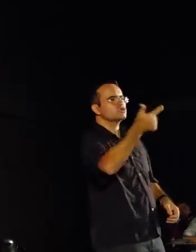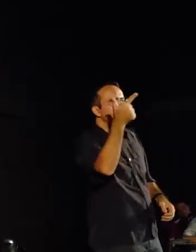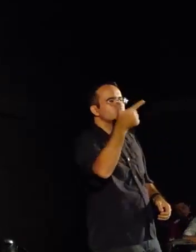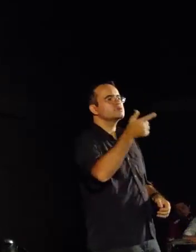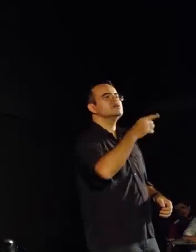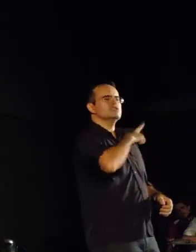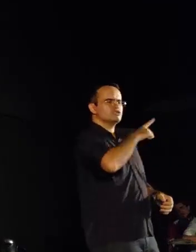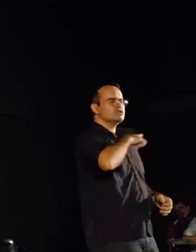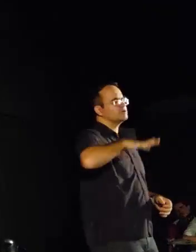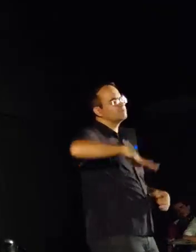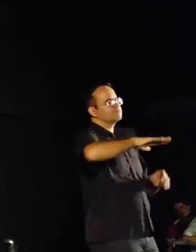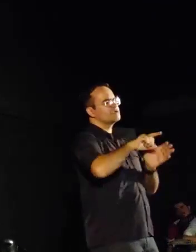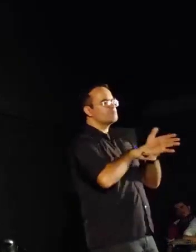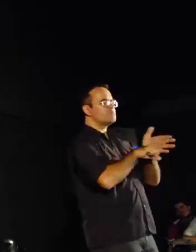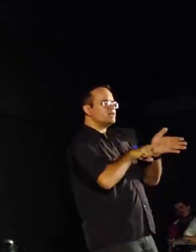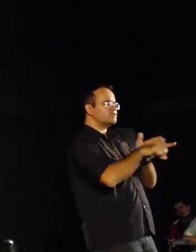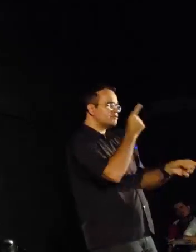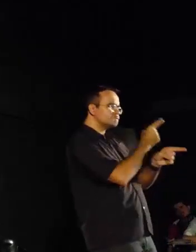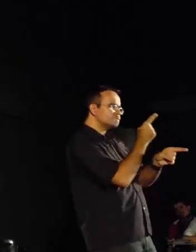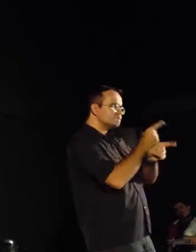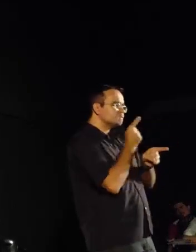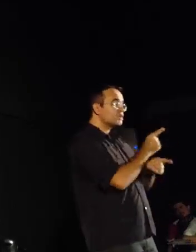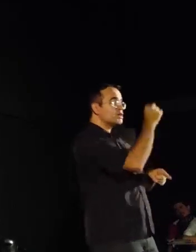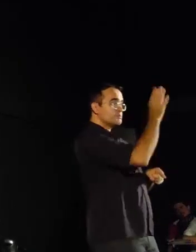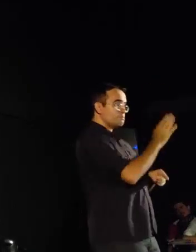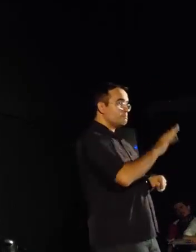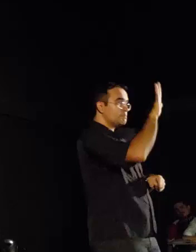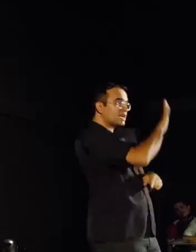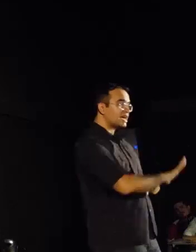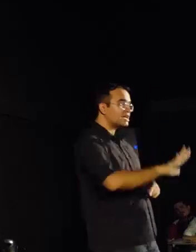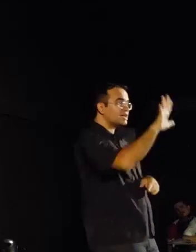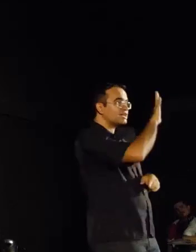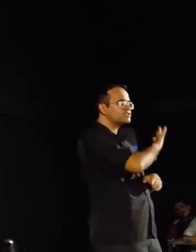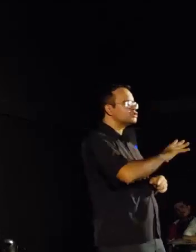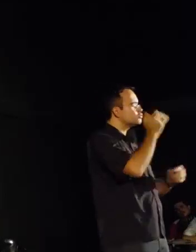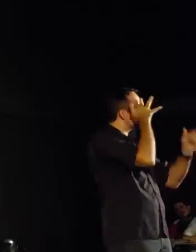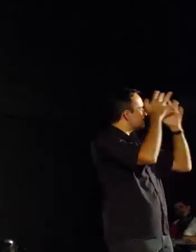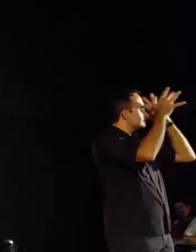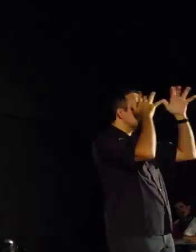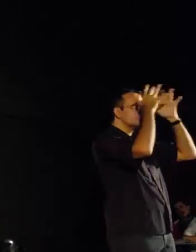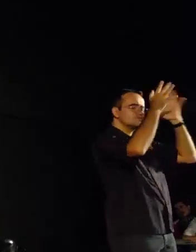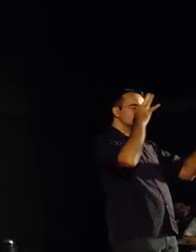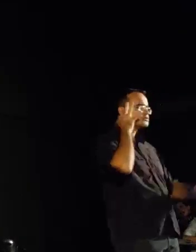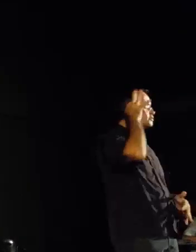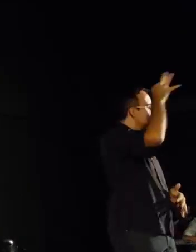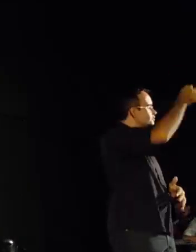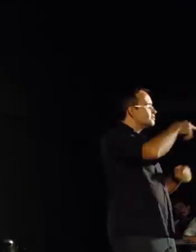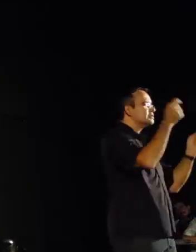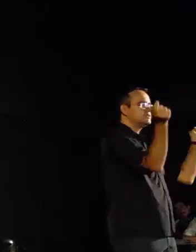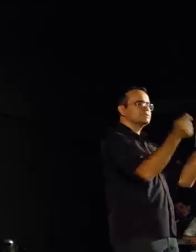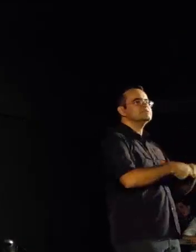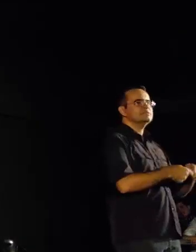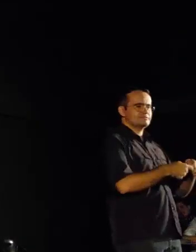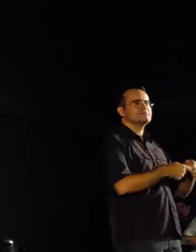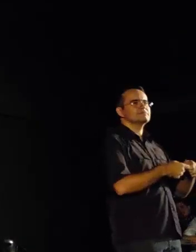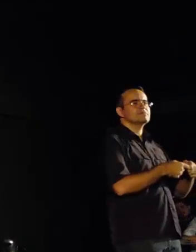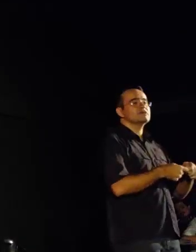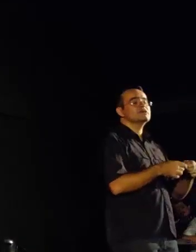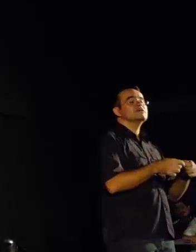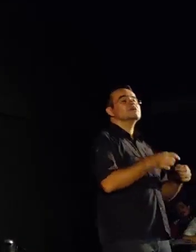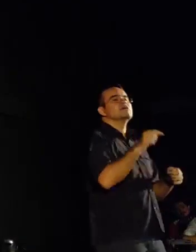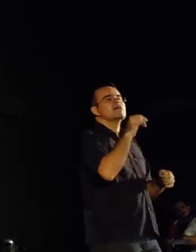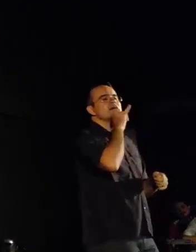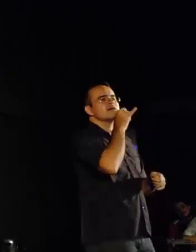isso, a população brasileira é uma das populações que tinham uma maior perspectiva de futuro. A pesquisa nesse sentido. Ou seja, aquelas